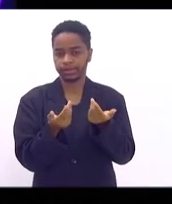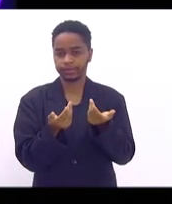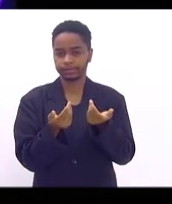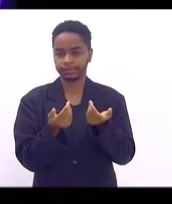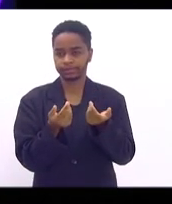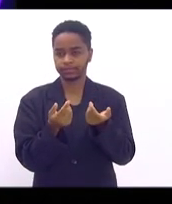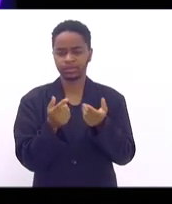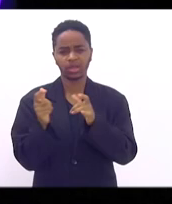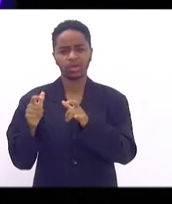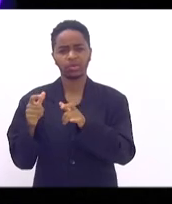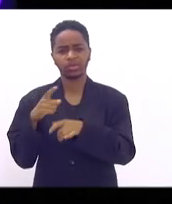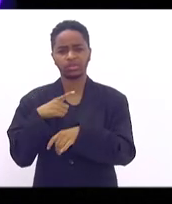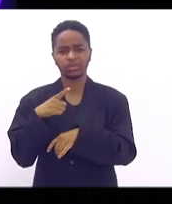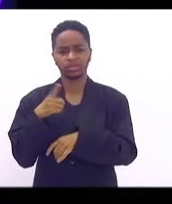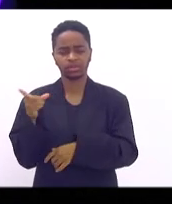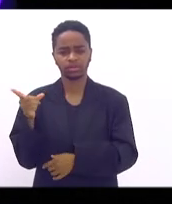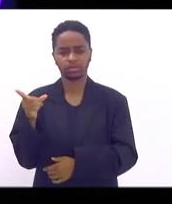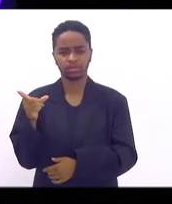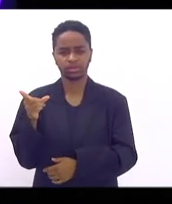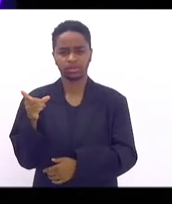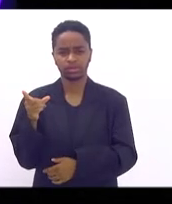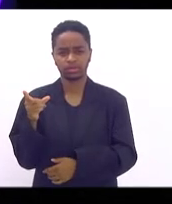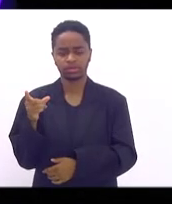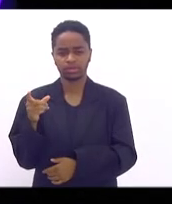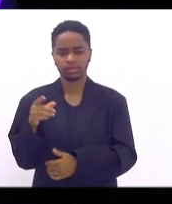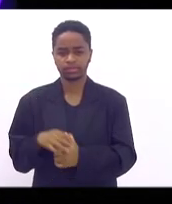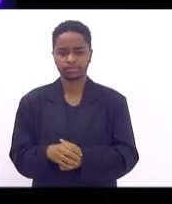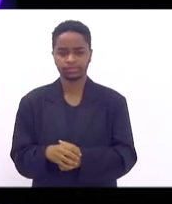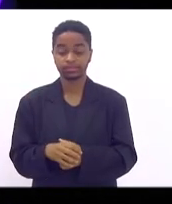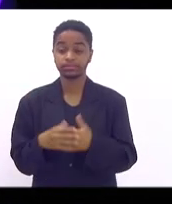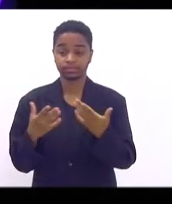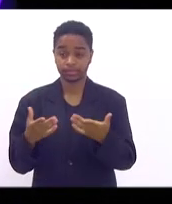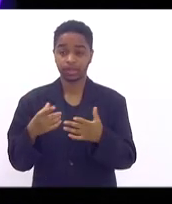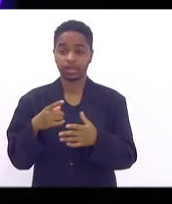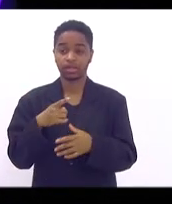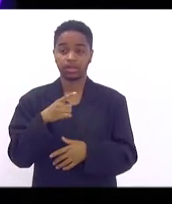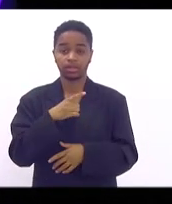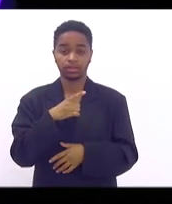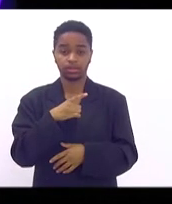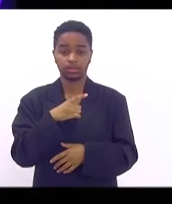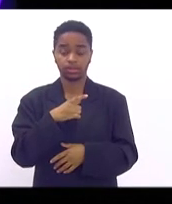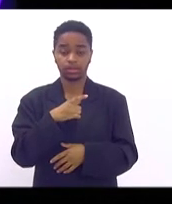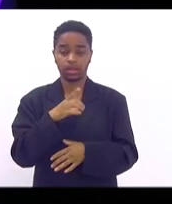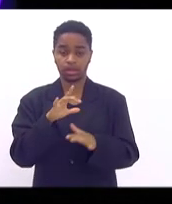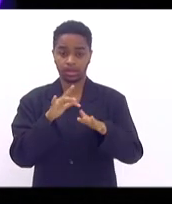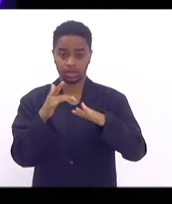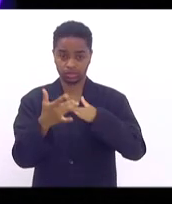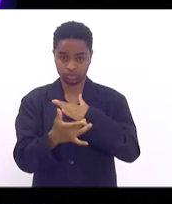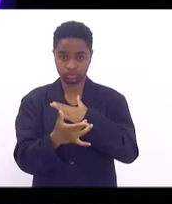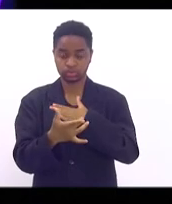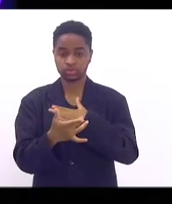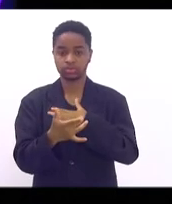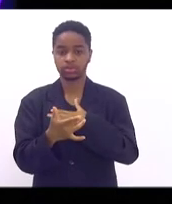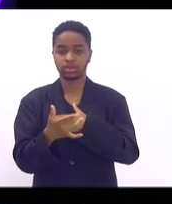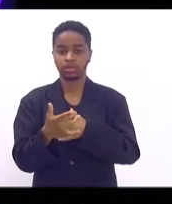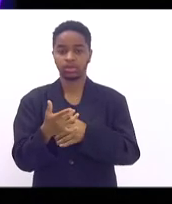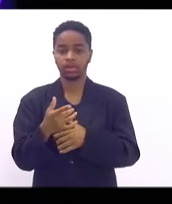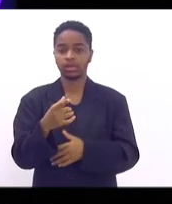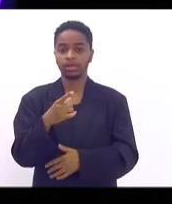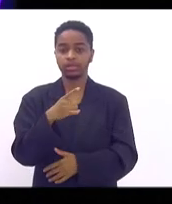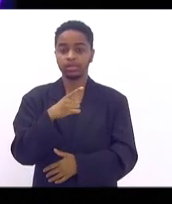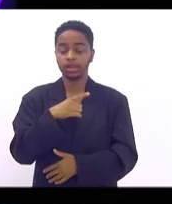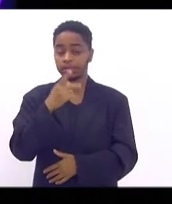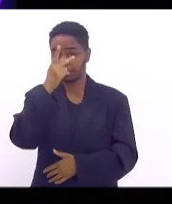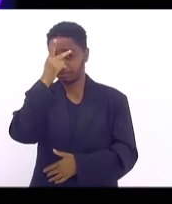aqui está longe, né? Eu sou míope. Né? Na sua rede privada, xingamentos, né? Sendo chamada